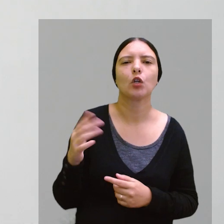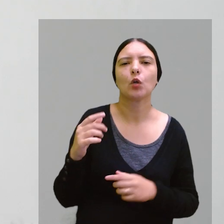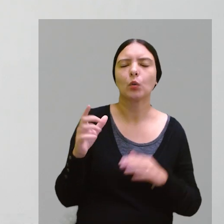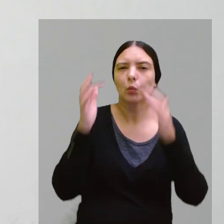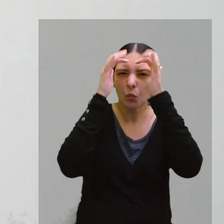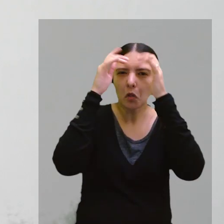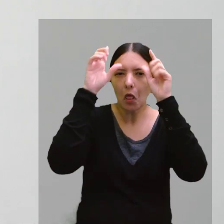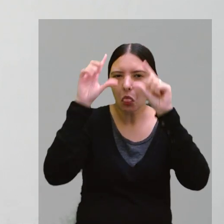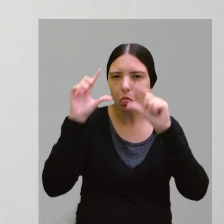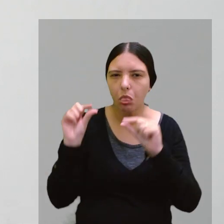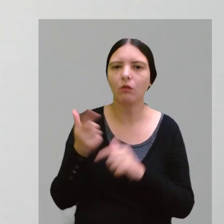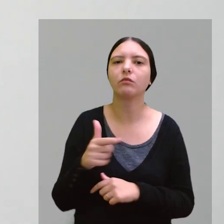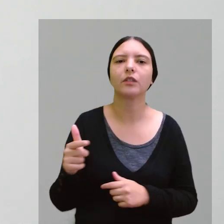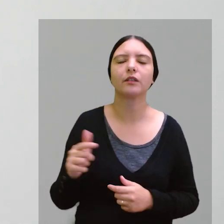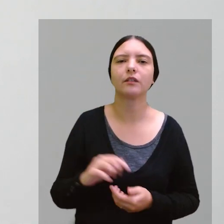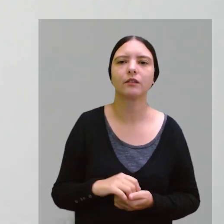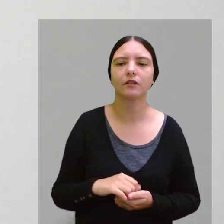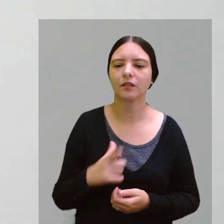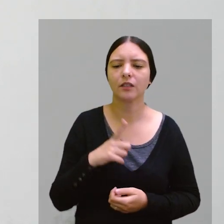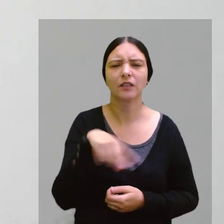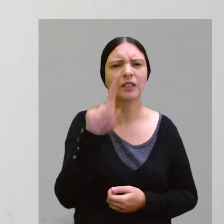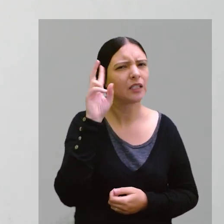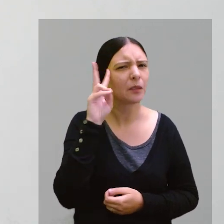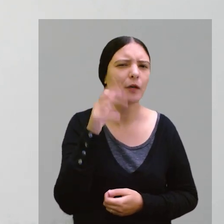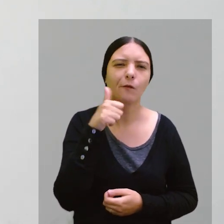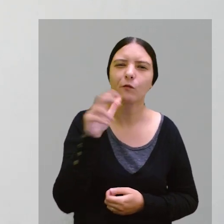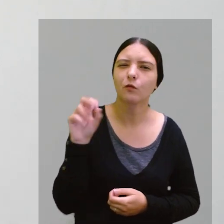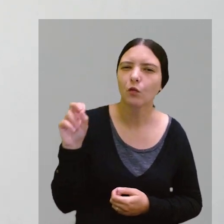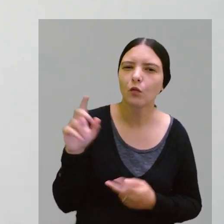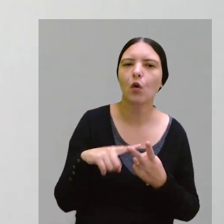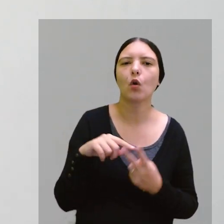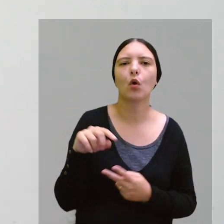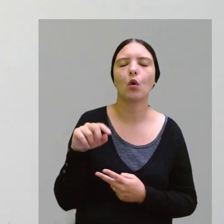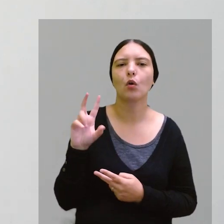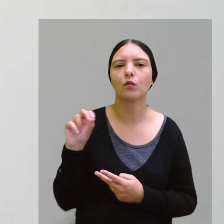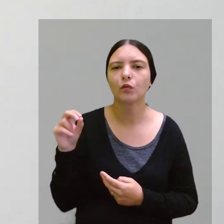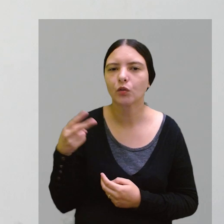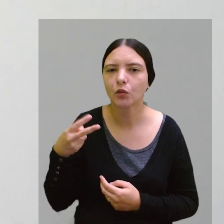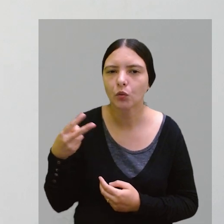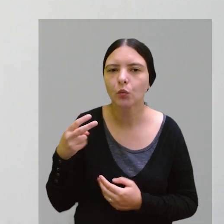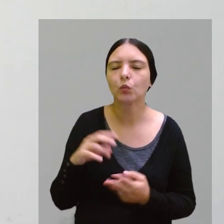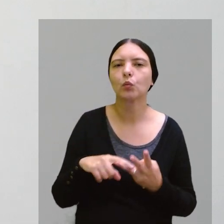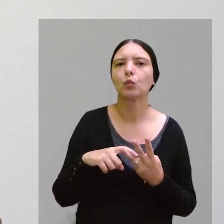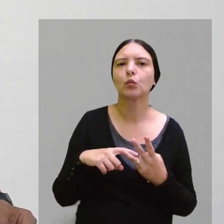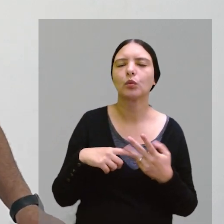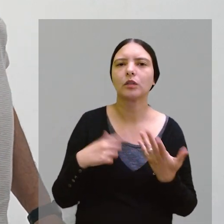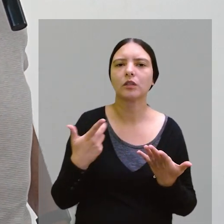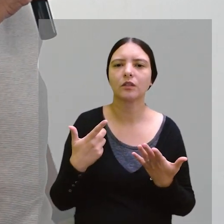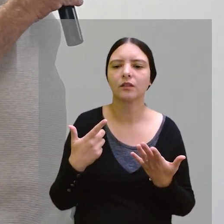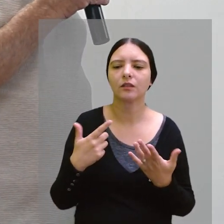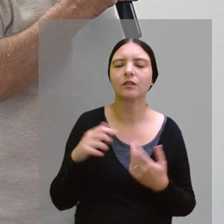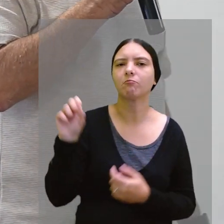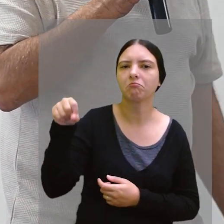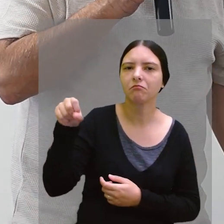decadência nenhuma? Tem algum aí? Vocês lembram assim, a avó de vocês, bisavó, está concordando